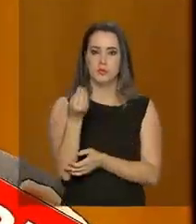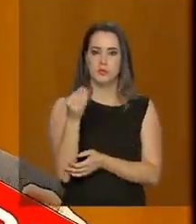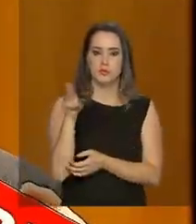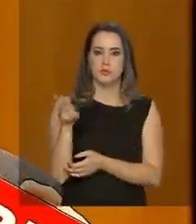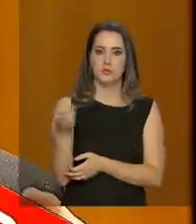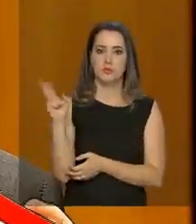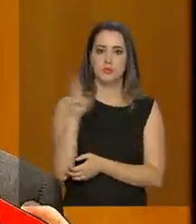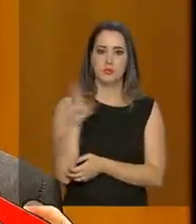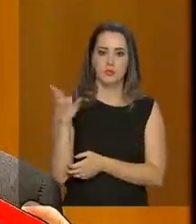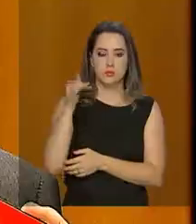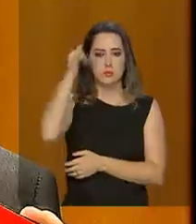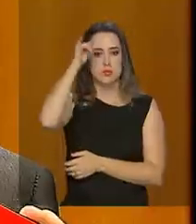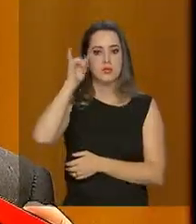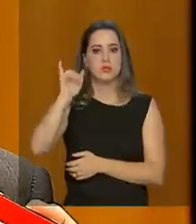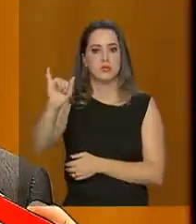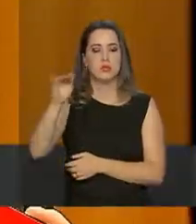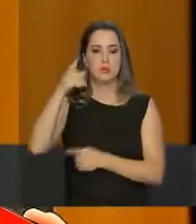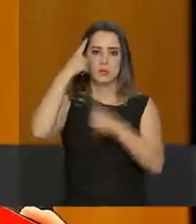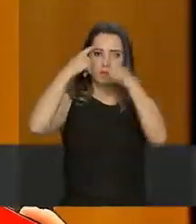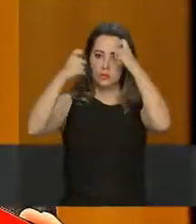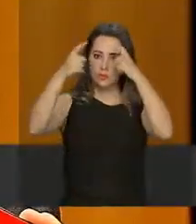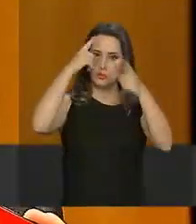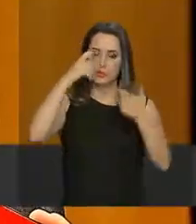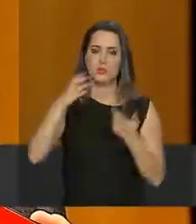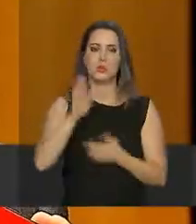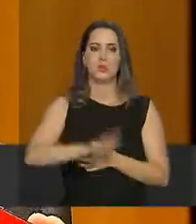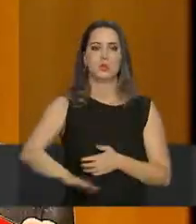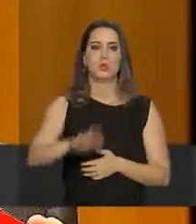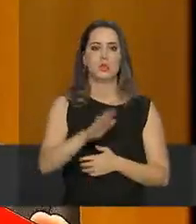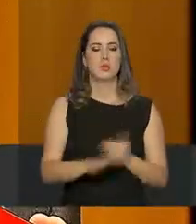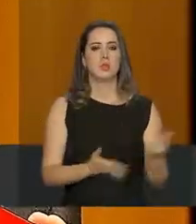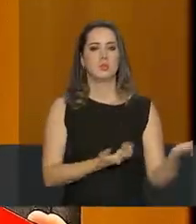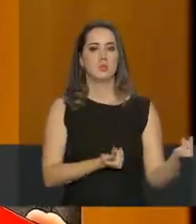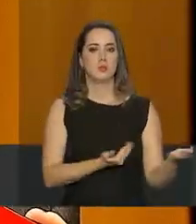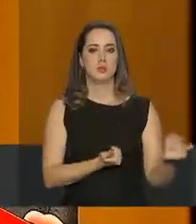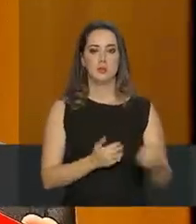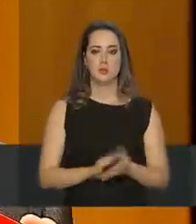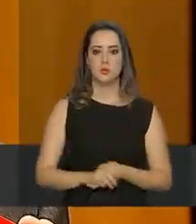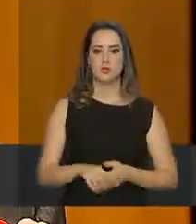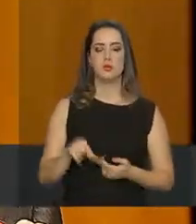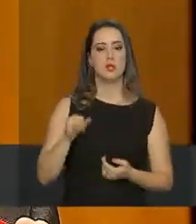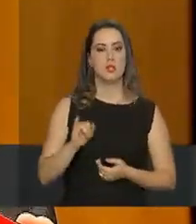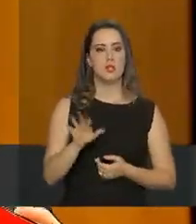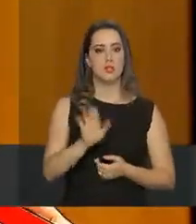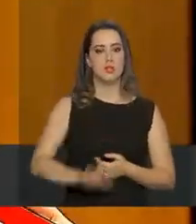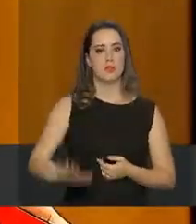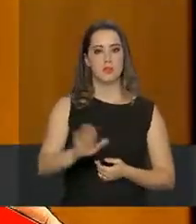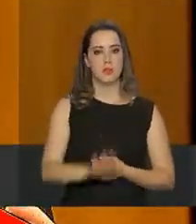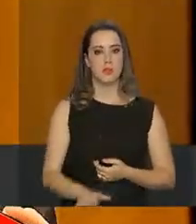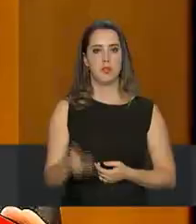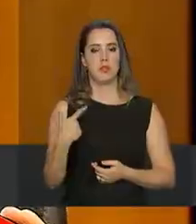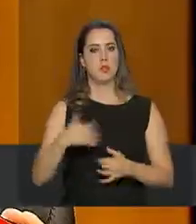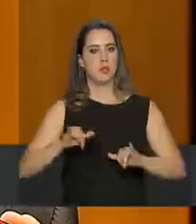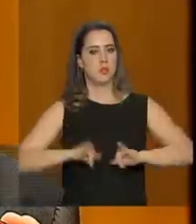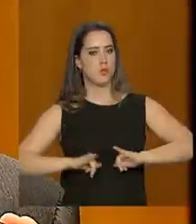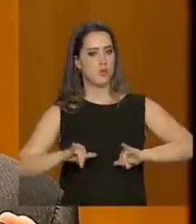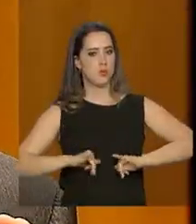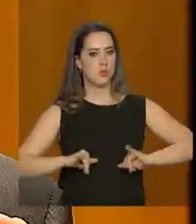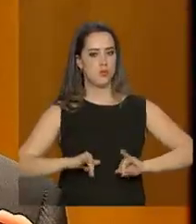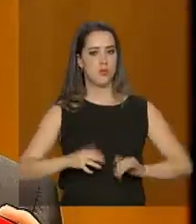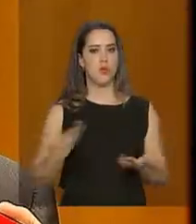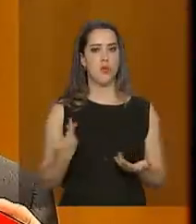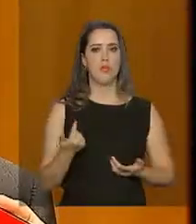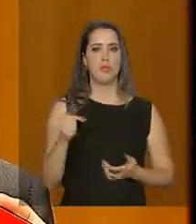de reais para o combate à violência contra crianças e adolescentes se essas crianças não sofrem violência